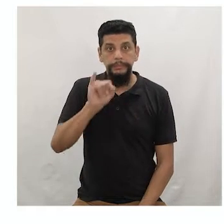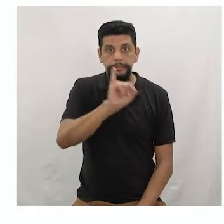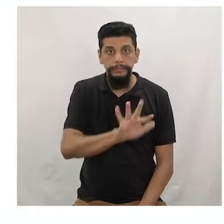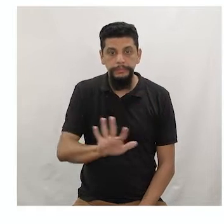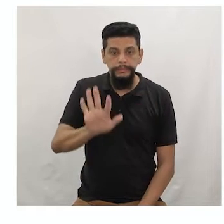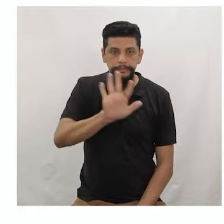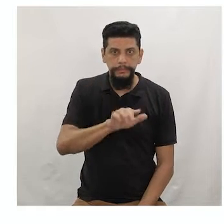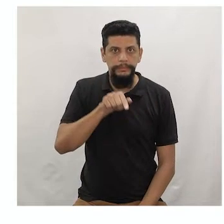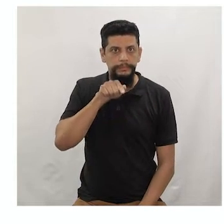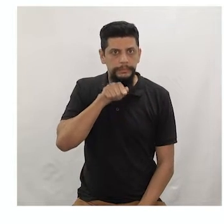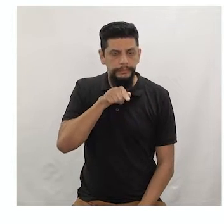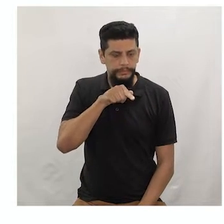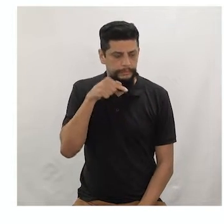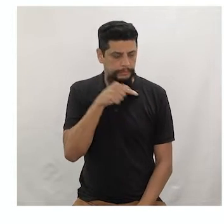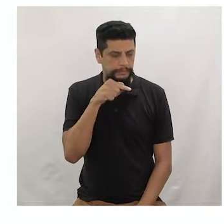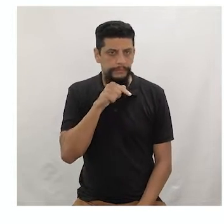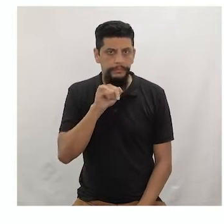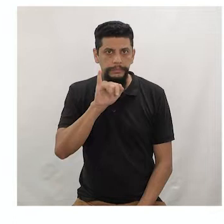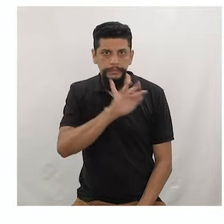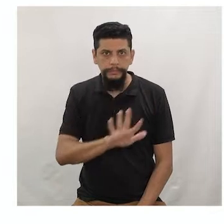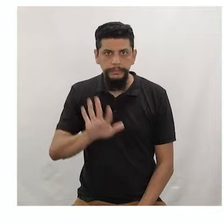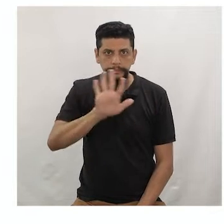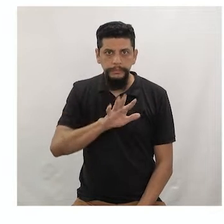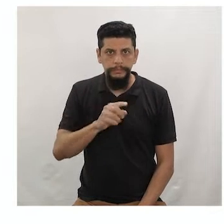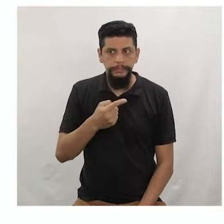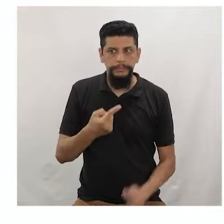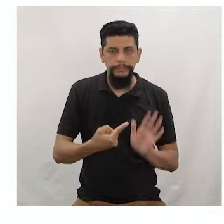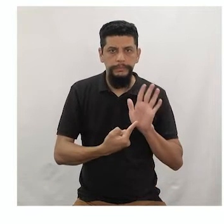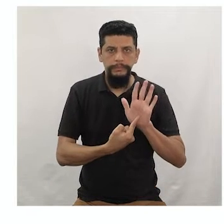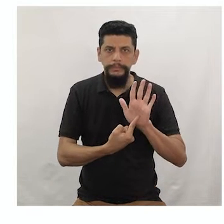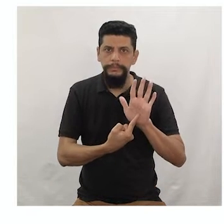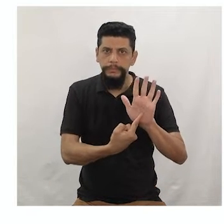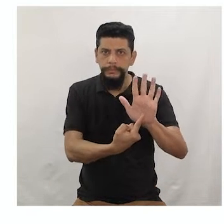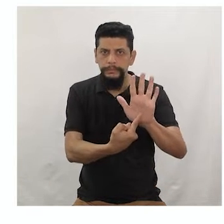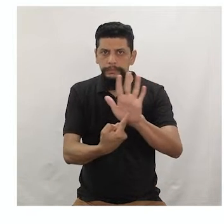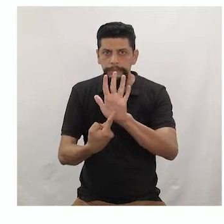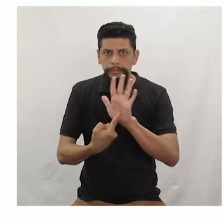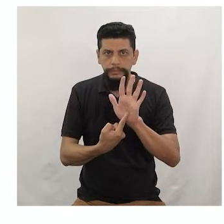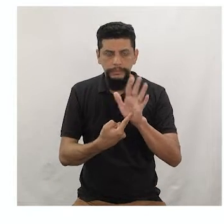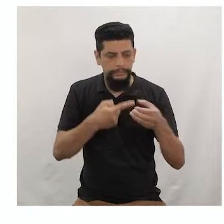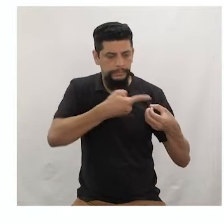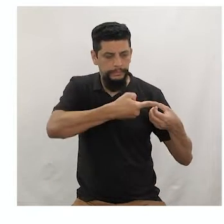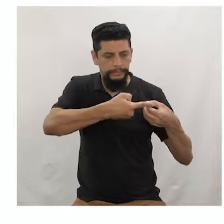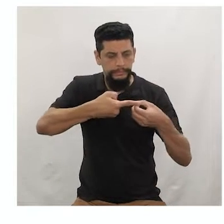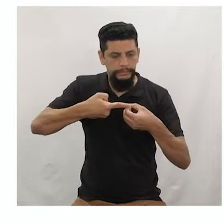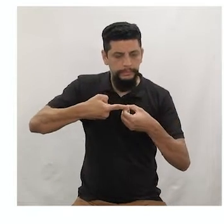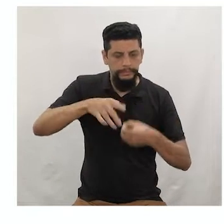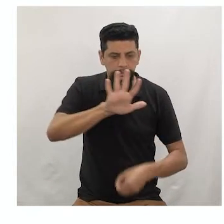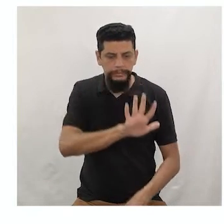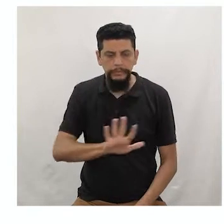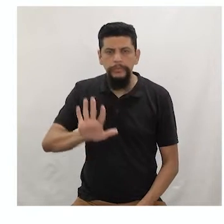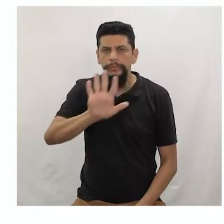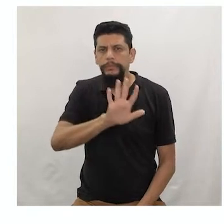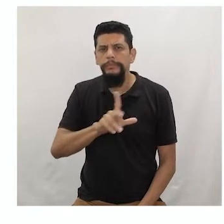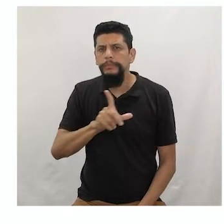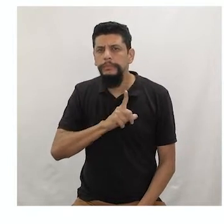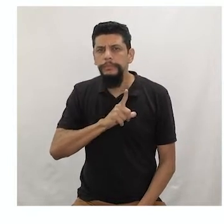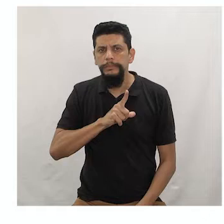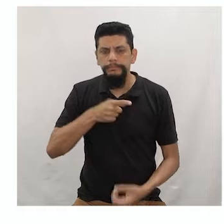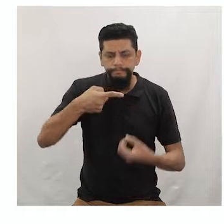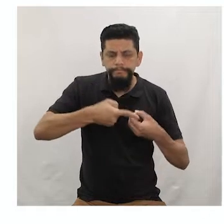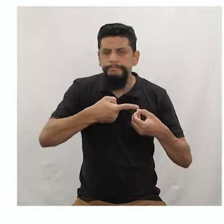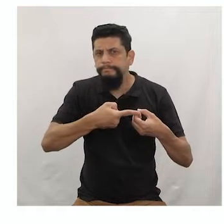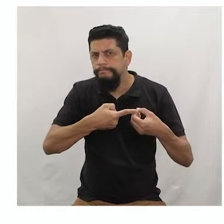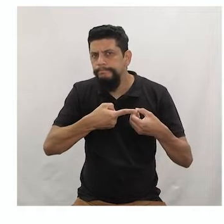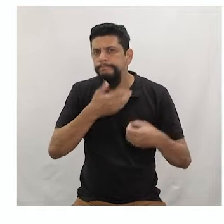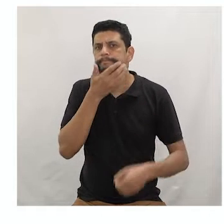uma imagem. Esta imagem, ela está mostrando uma cidade. O que tem nesta